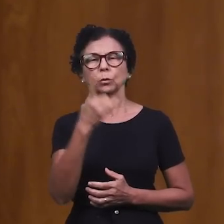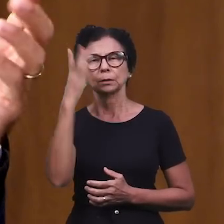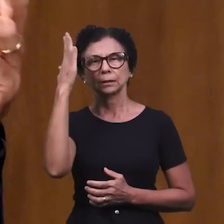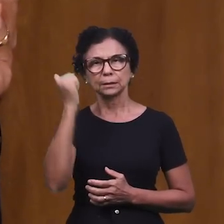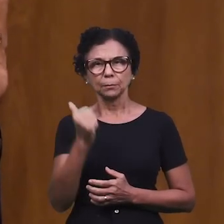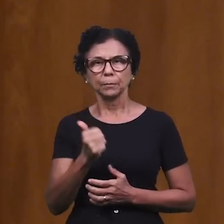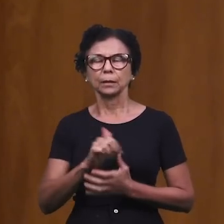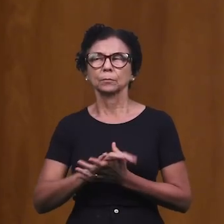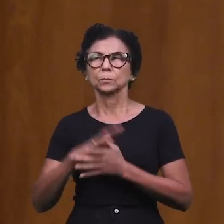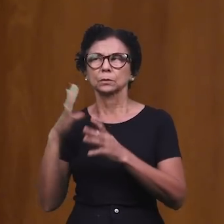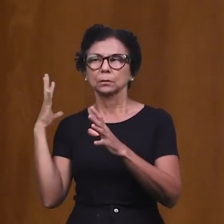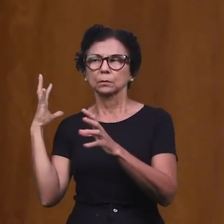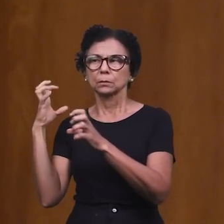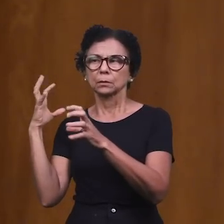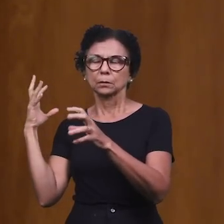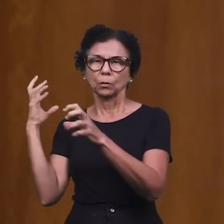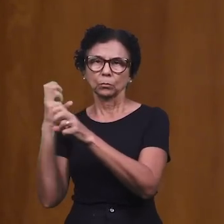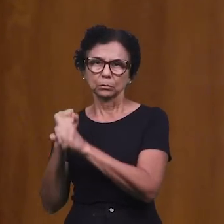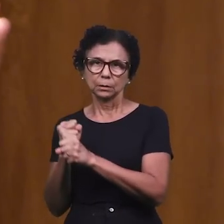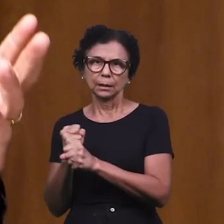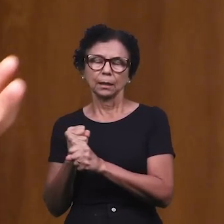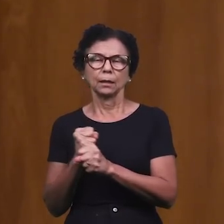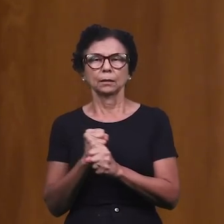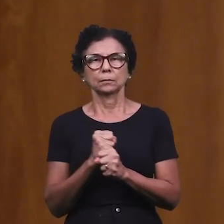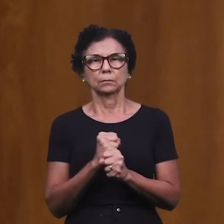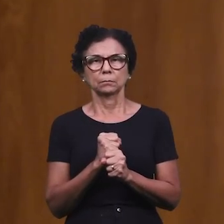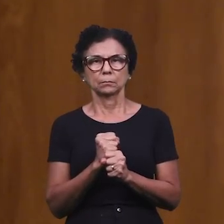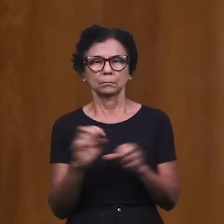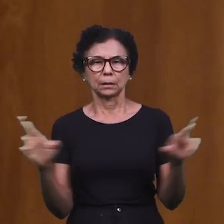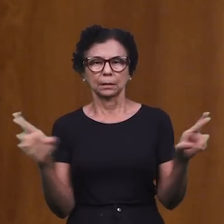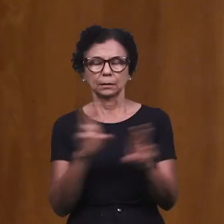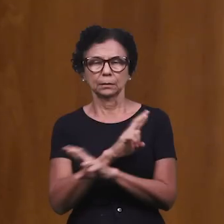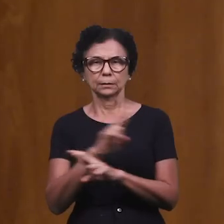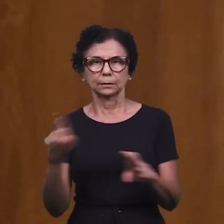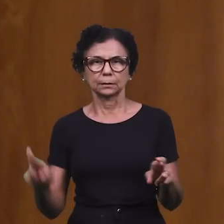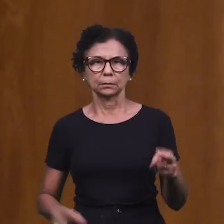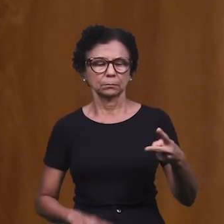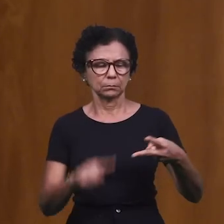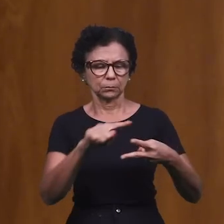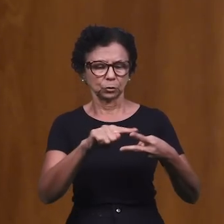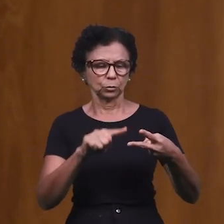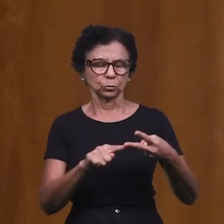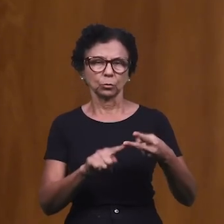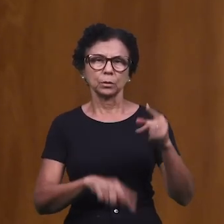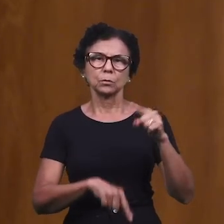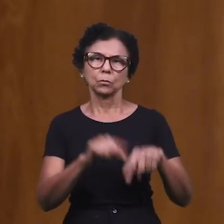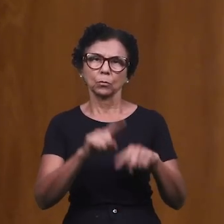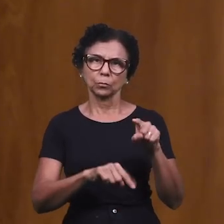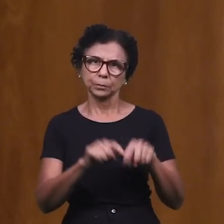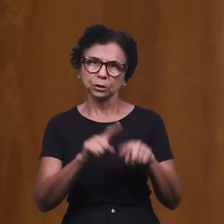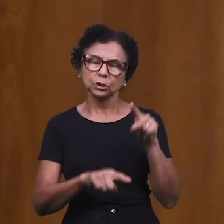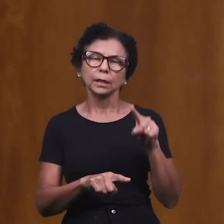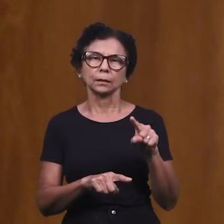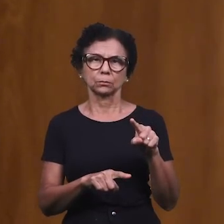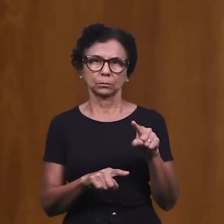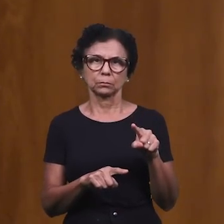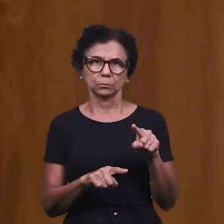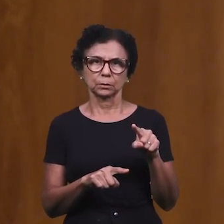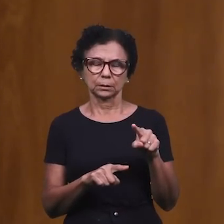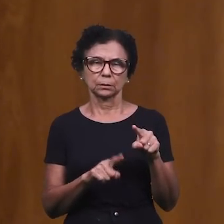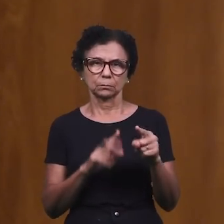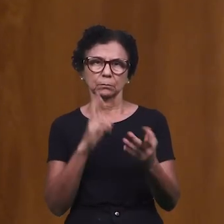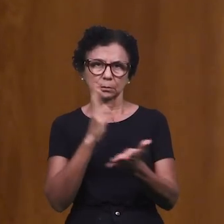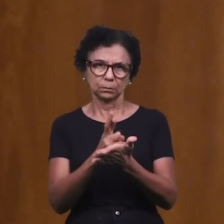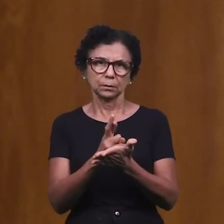a interação entre dois corpos. Você tem cálculos matemáticos, você consegue chegar à interação desses